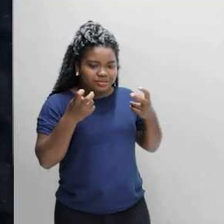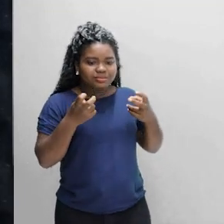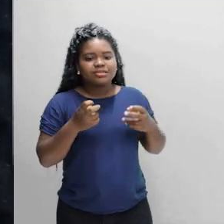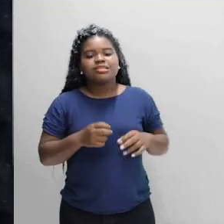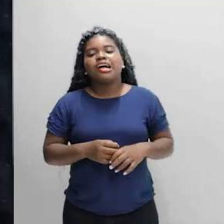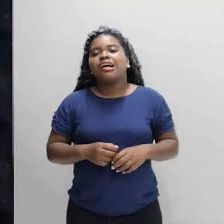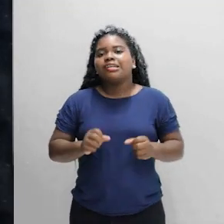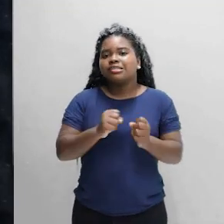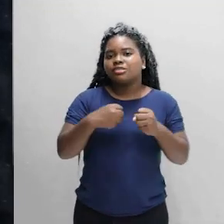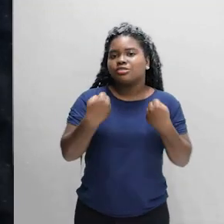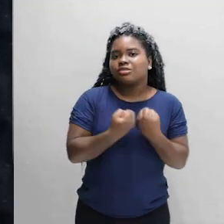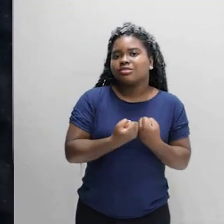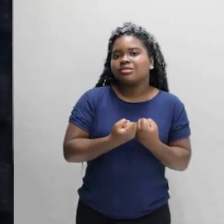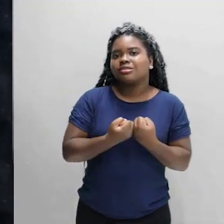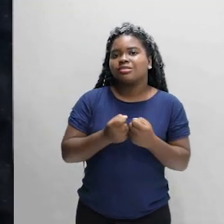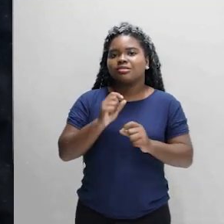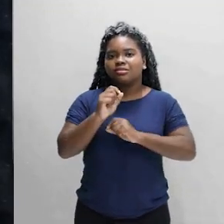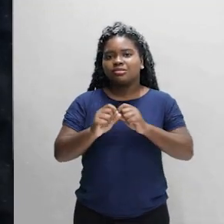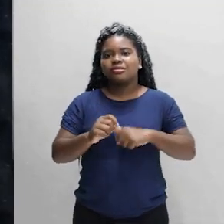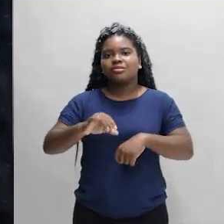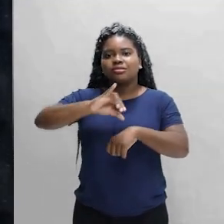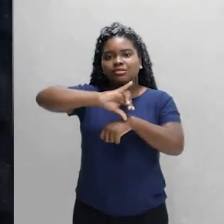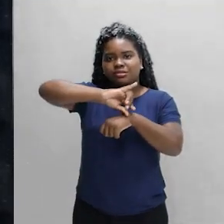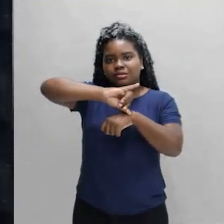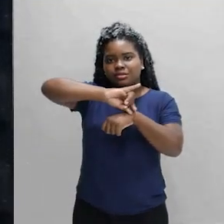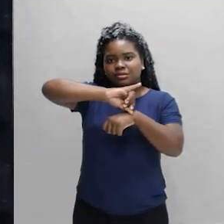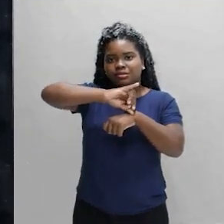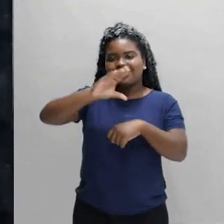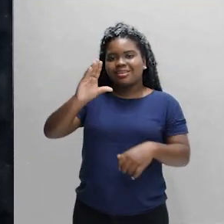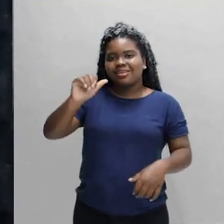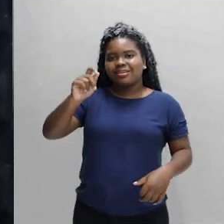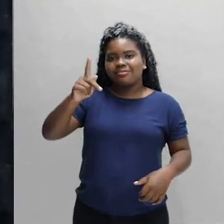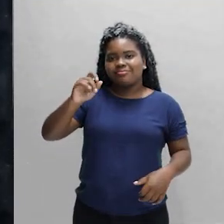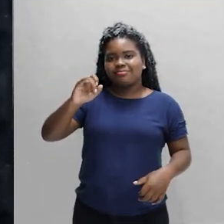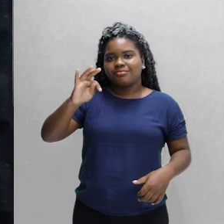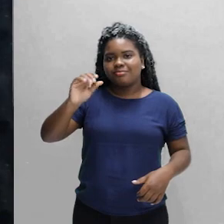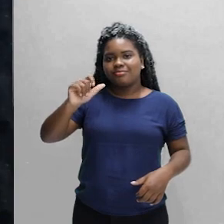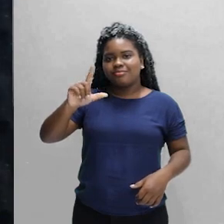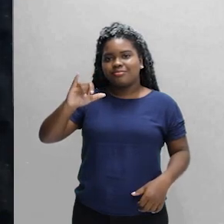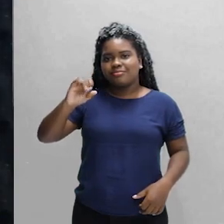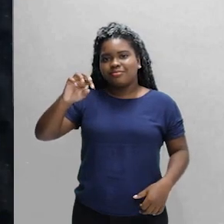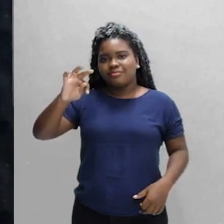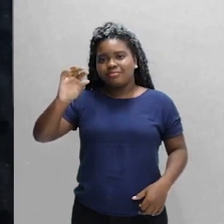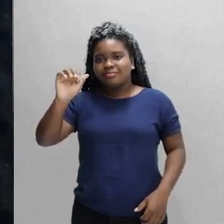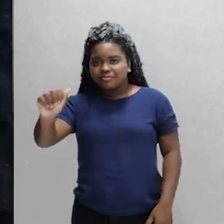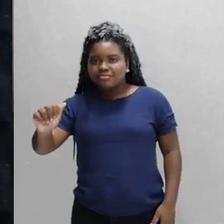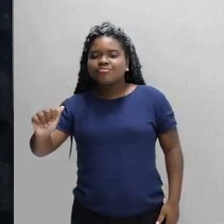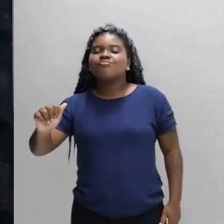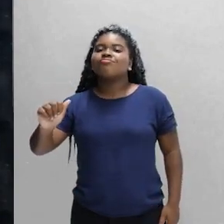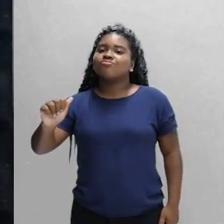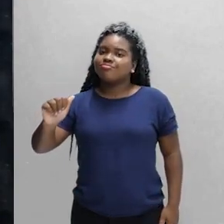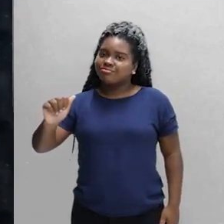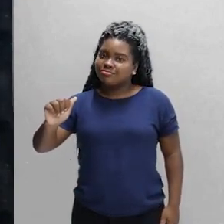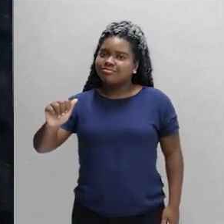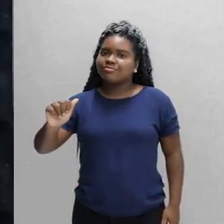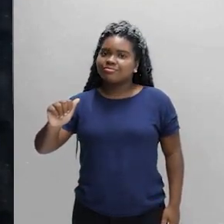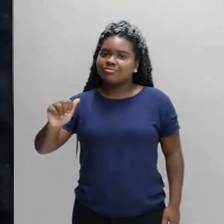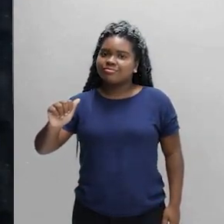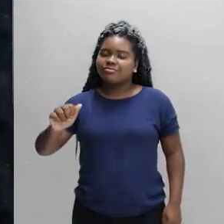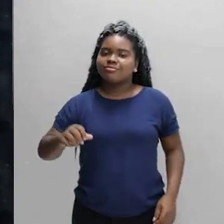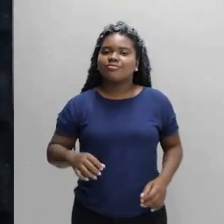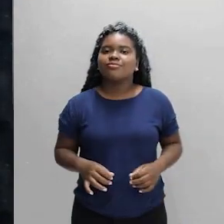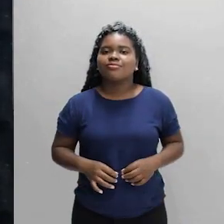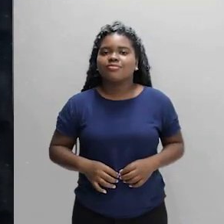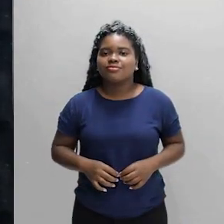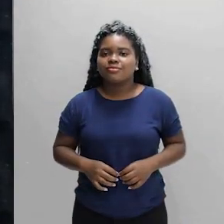mercado, a economia, com o passar do tempo, ela vai se sobrepondo ao poder político. Ela vai se sobrepondo, inclusive, ao Estado, segundo a